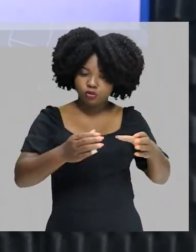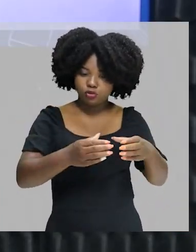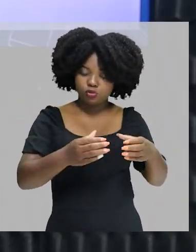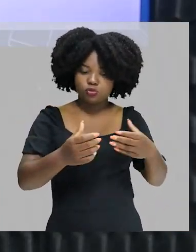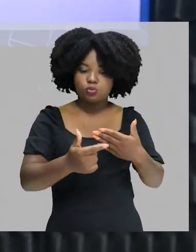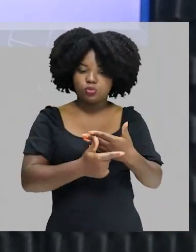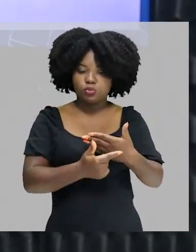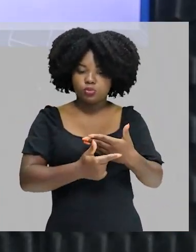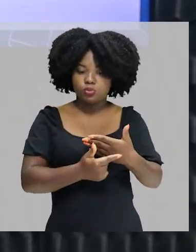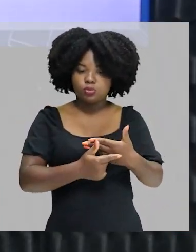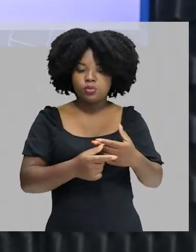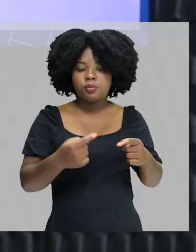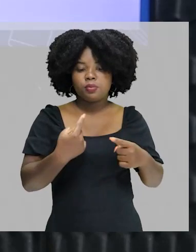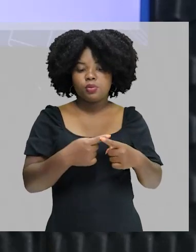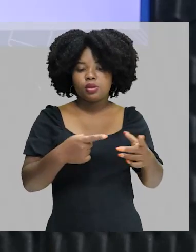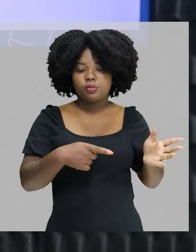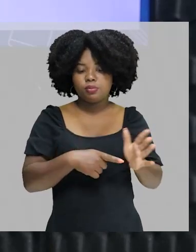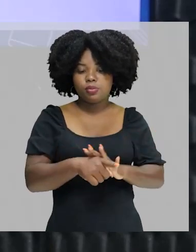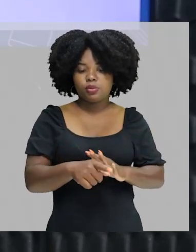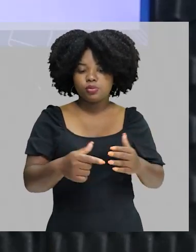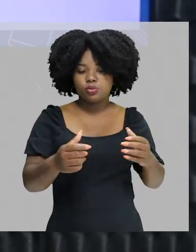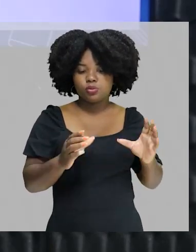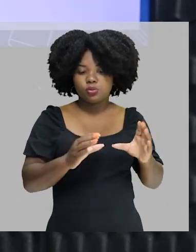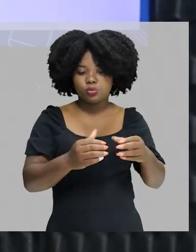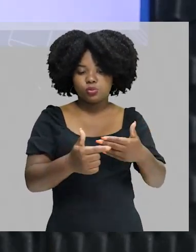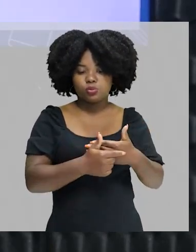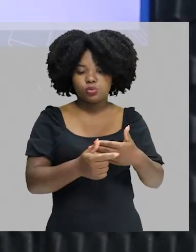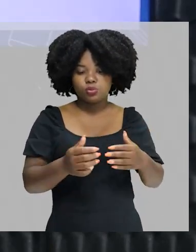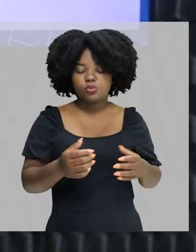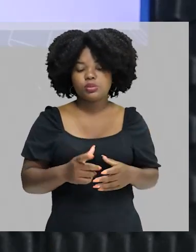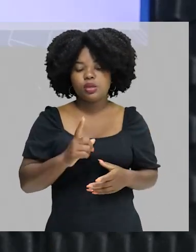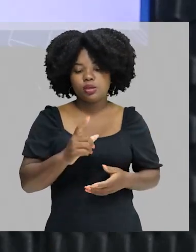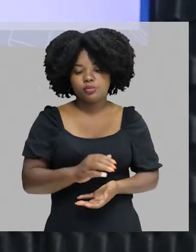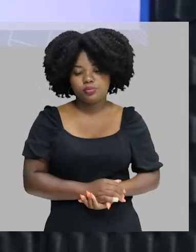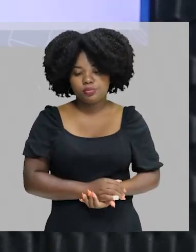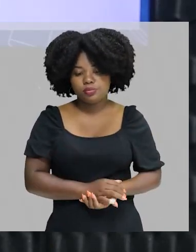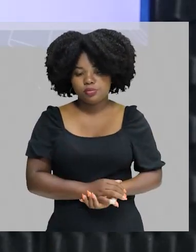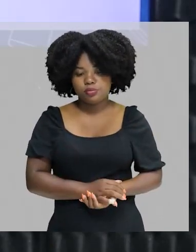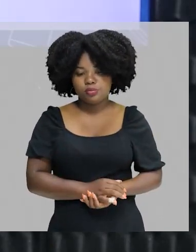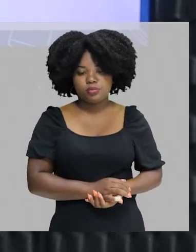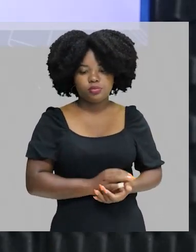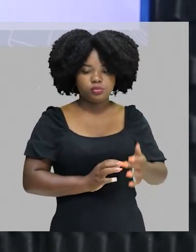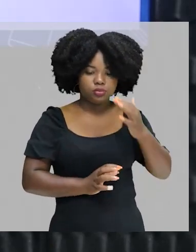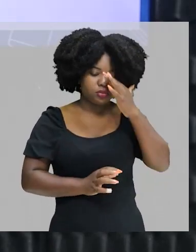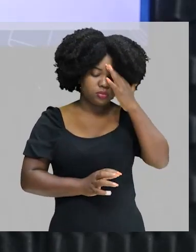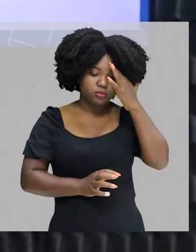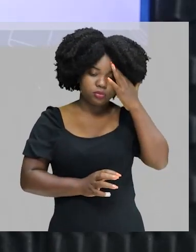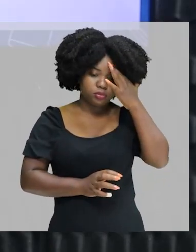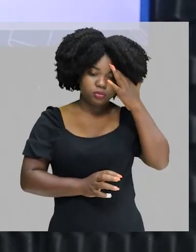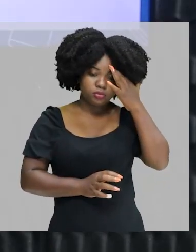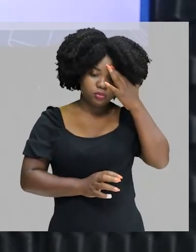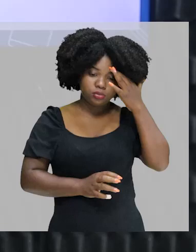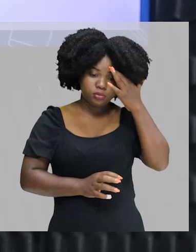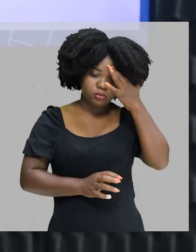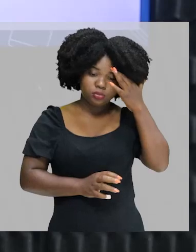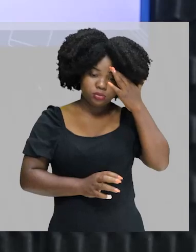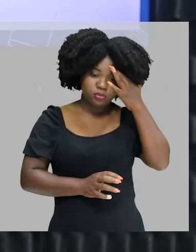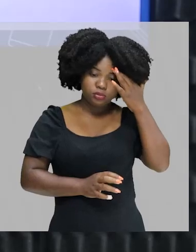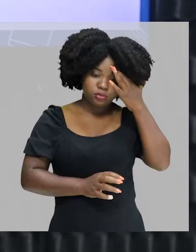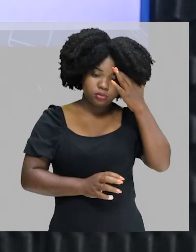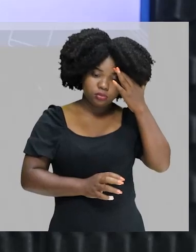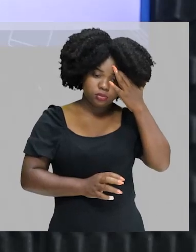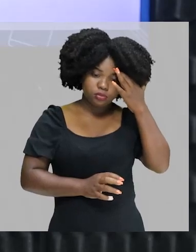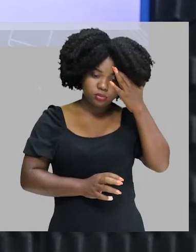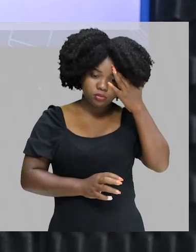porque a questão está falando dos grupos funcionais presentes, certo? Olha só, nós temos bem aqui, turminha, nós temos